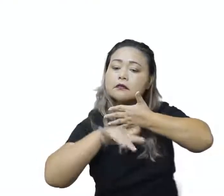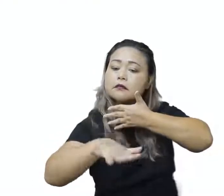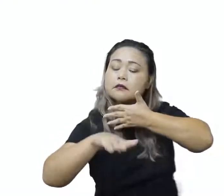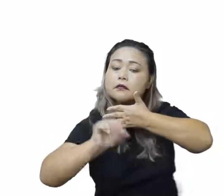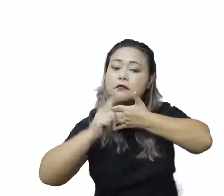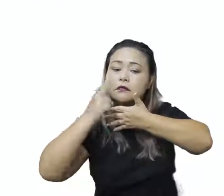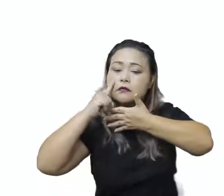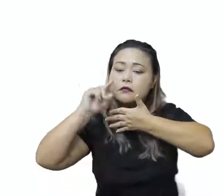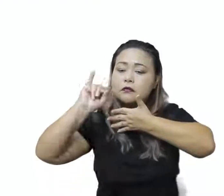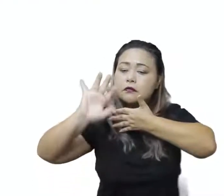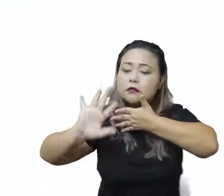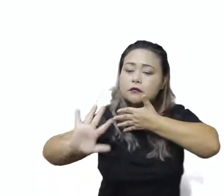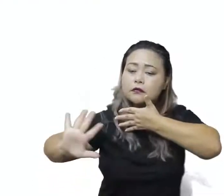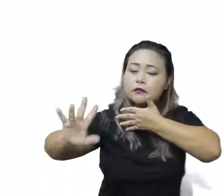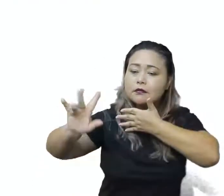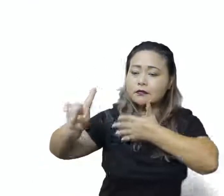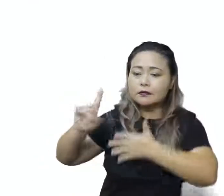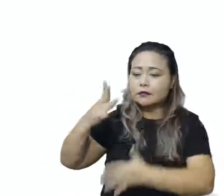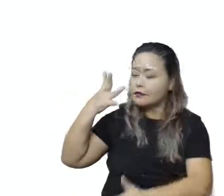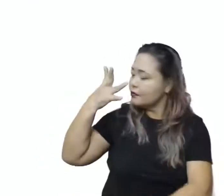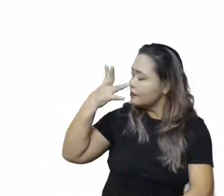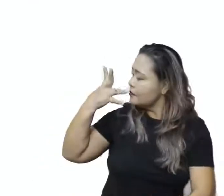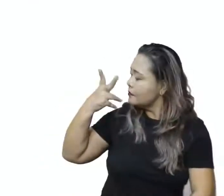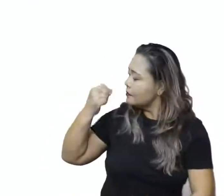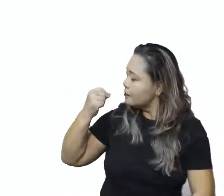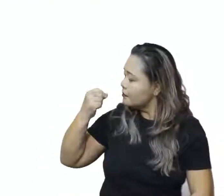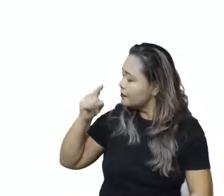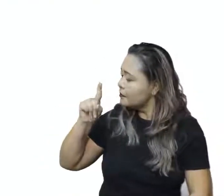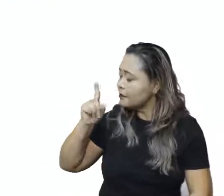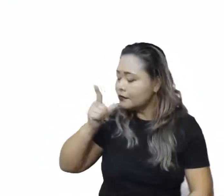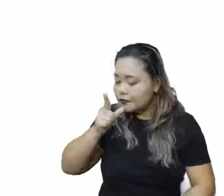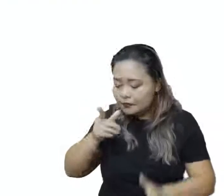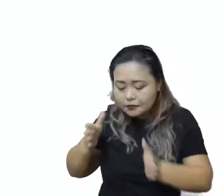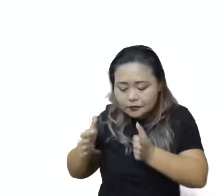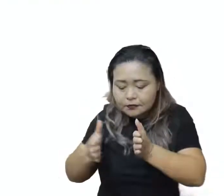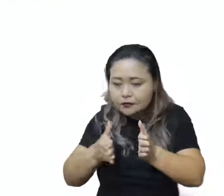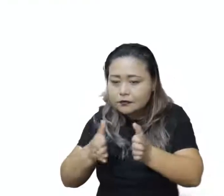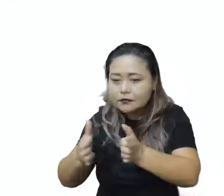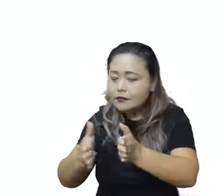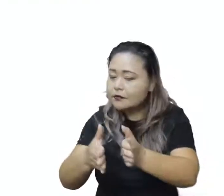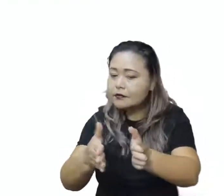que imagem bonita. Nos rios,